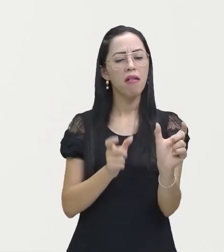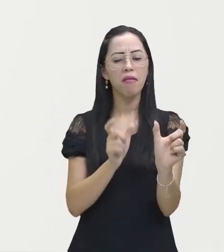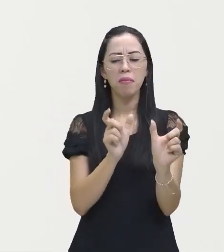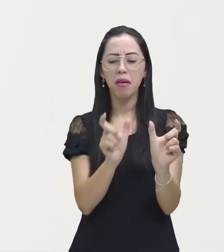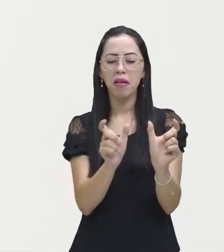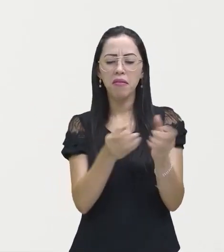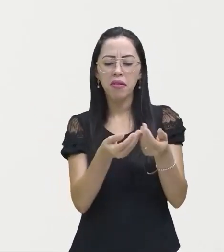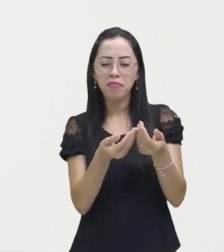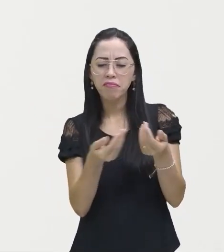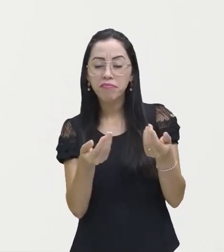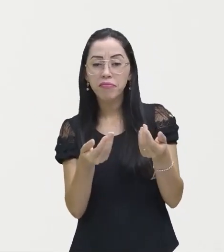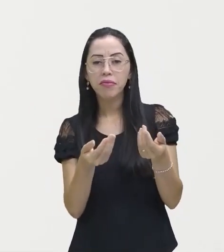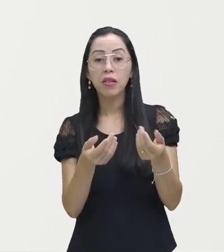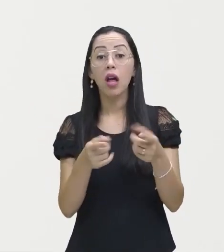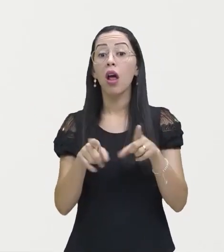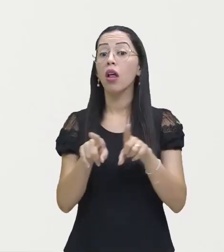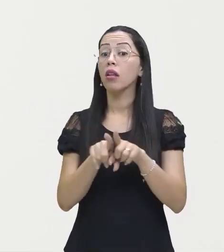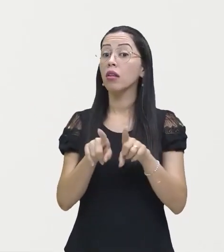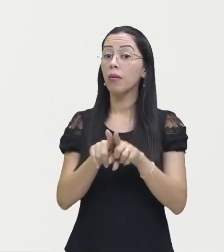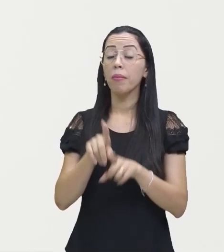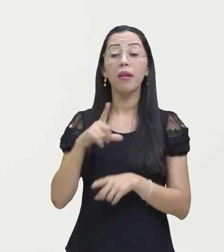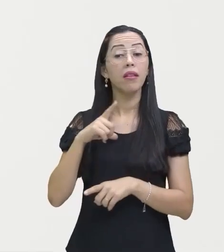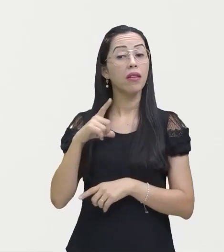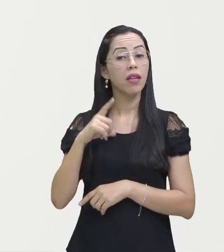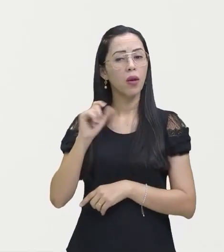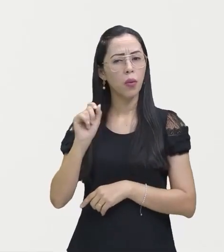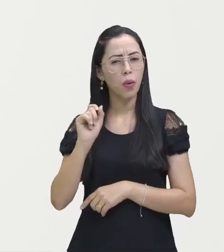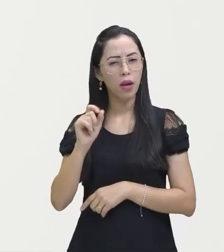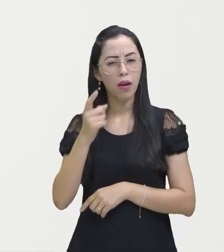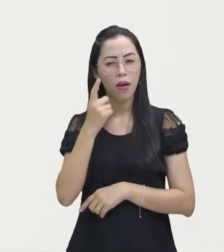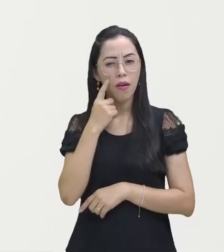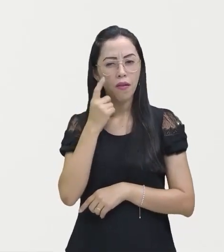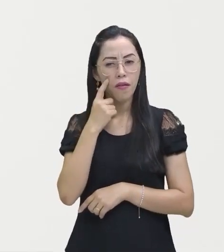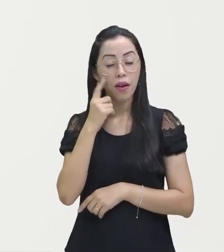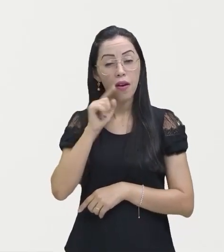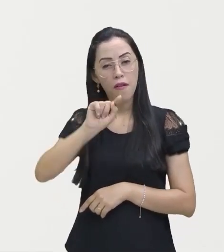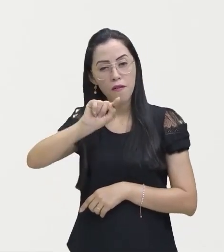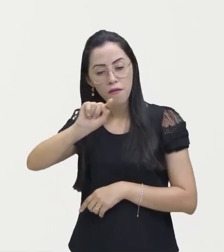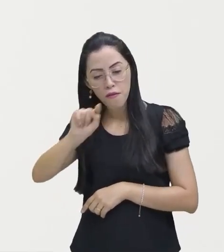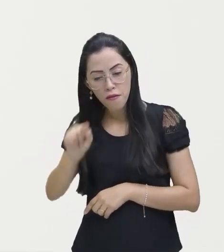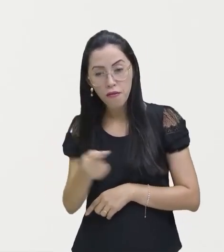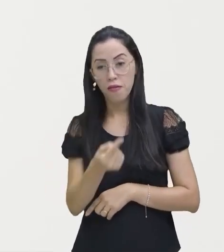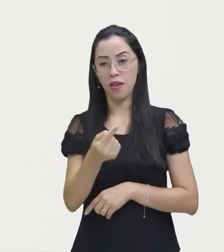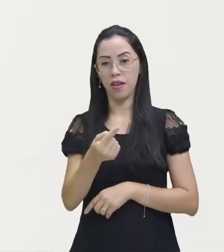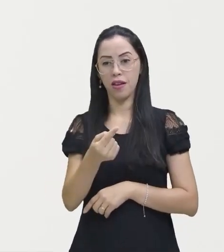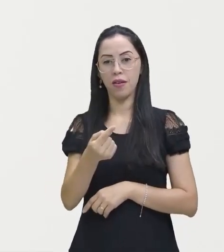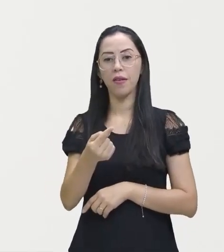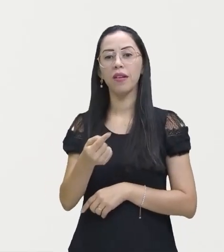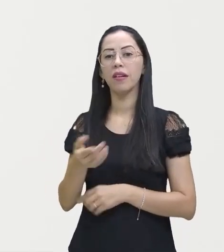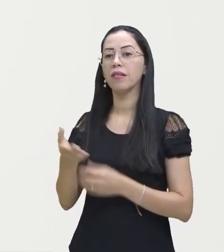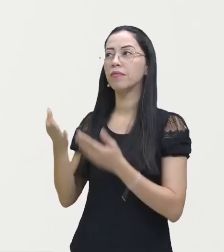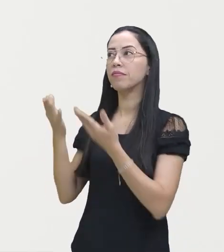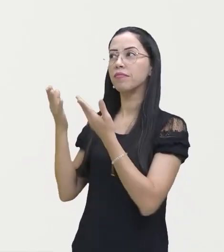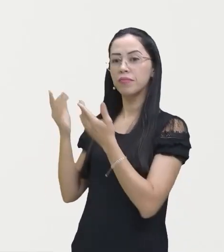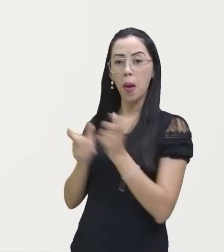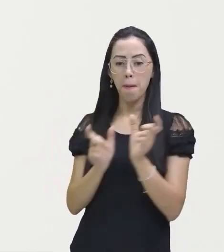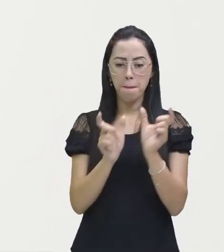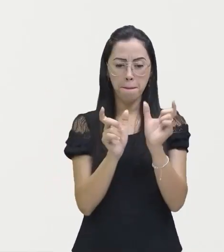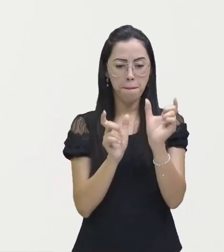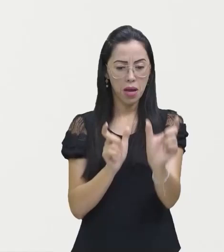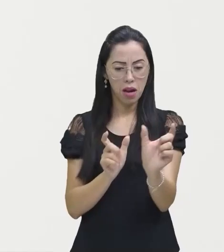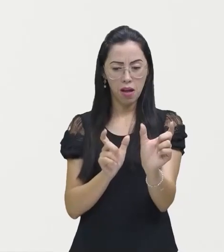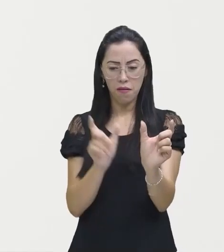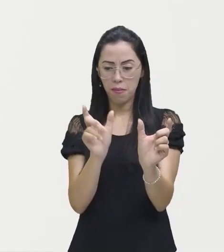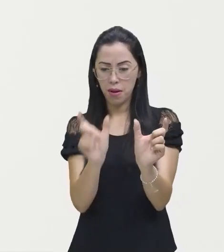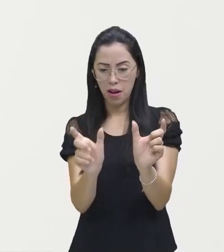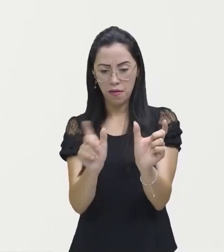Também temos vírgulas também que fazem aí os espaços entre as palavras para